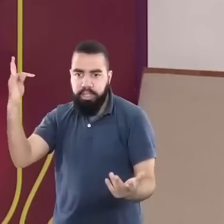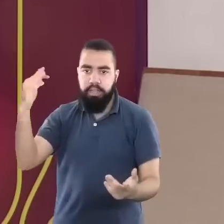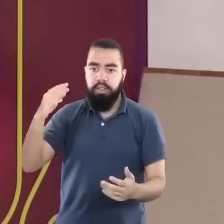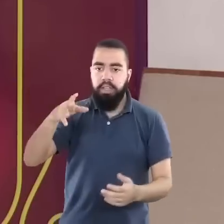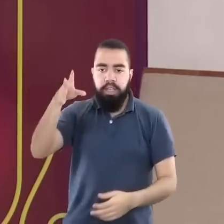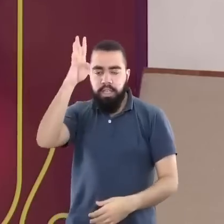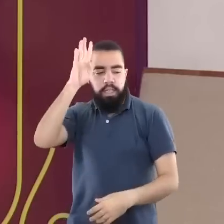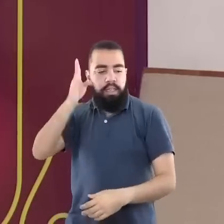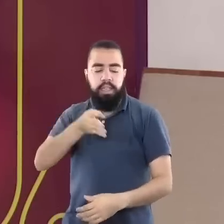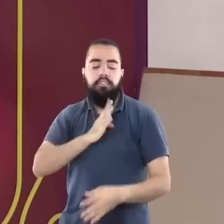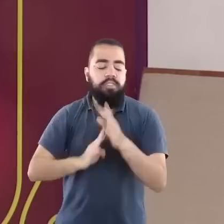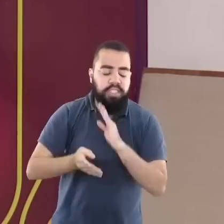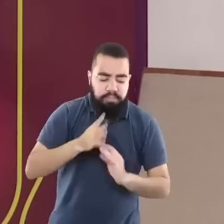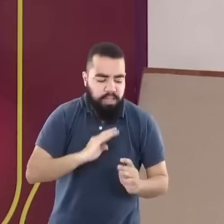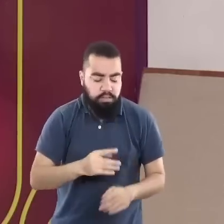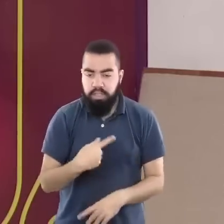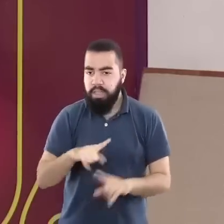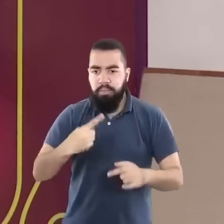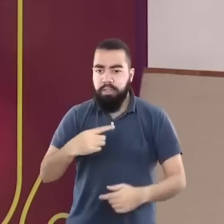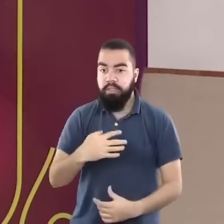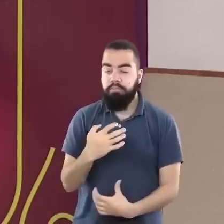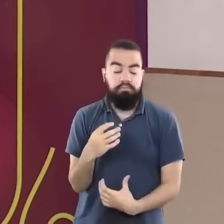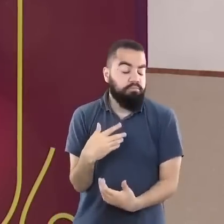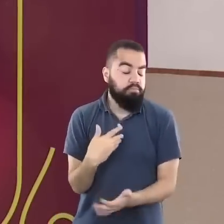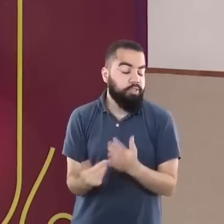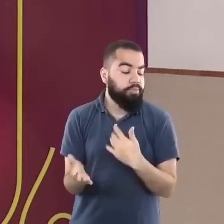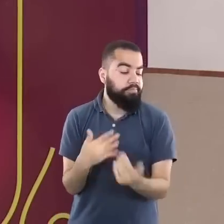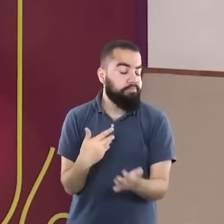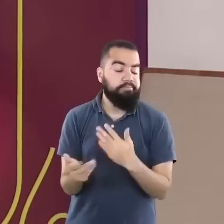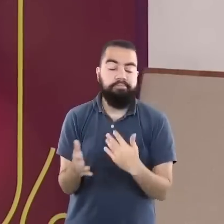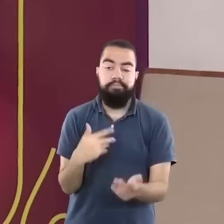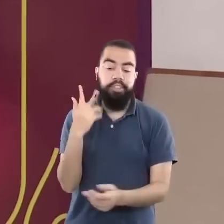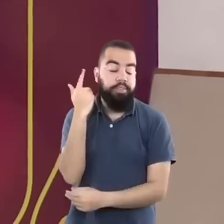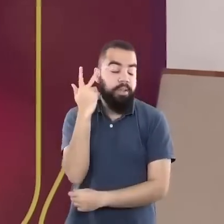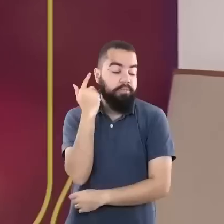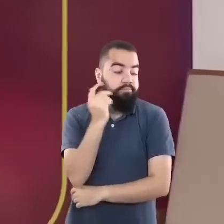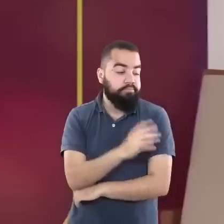esse conhecimento já não mexe mais com a gente não toca mais o coração